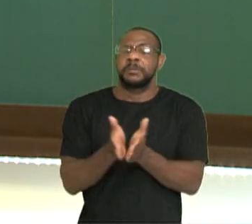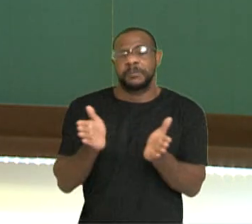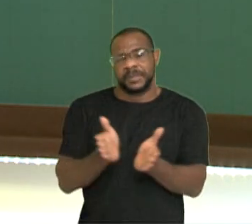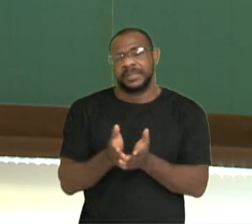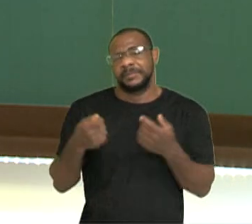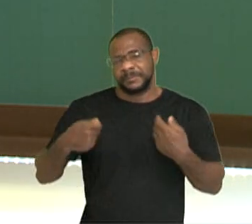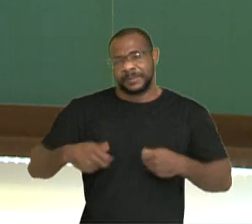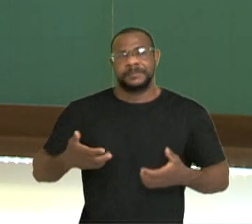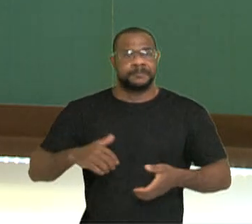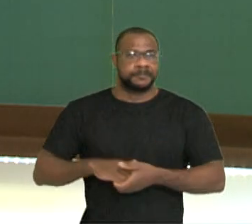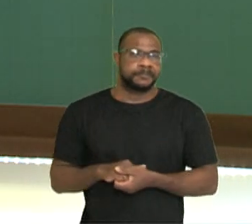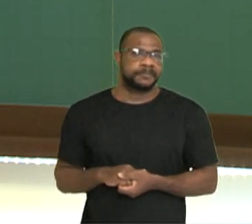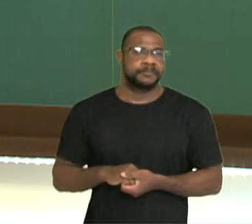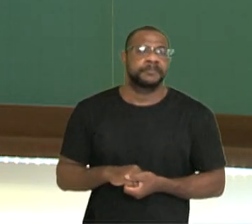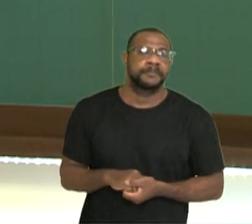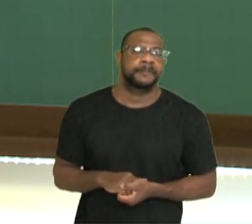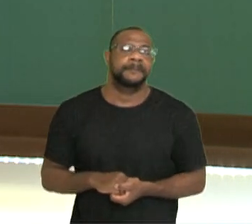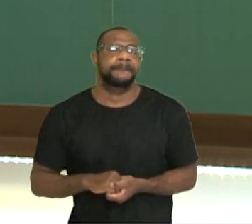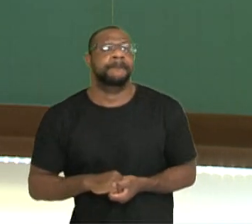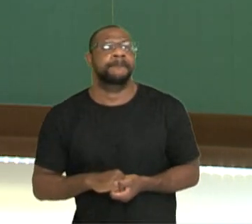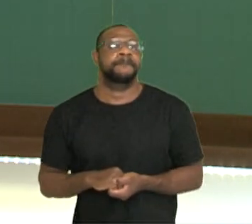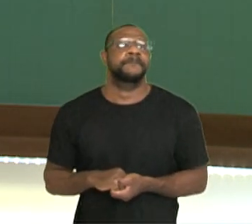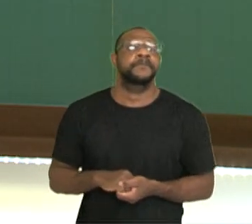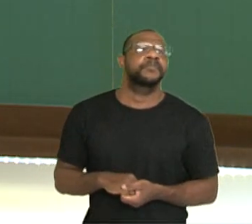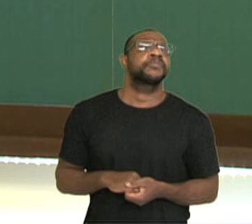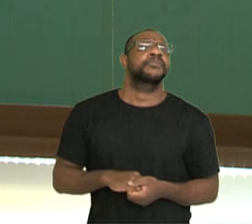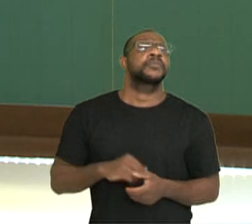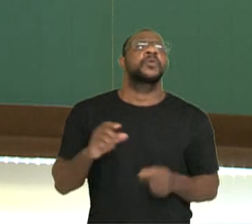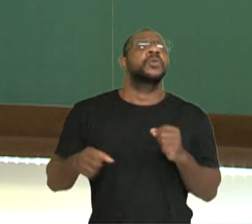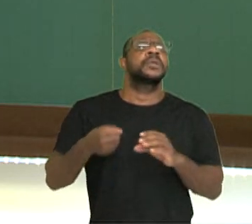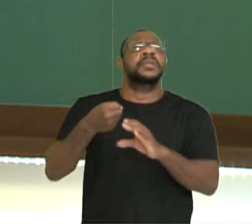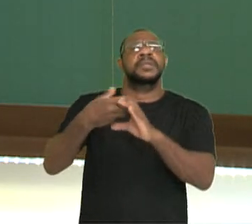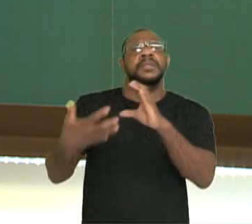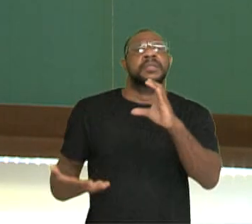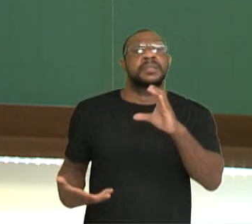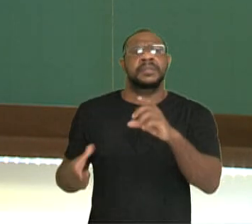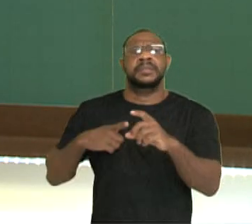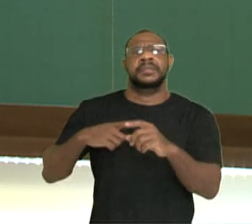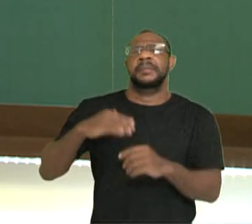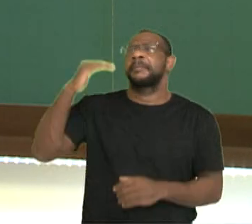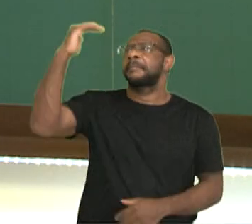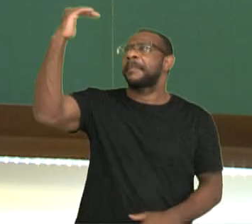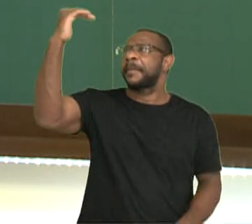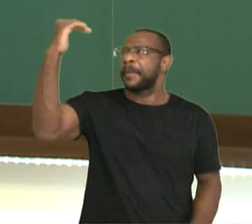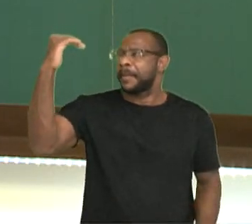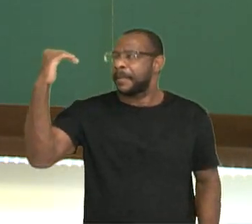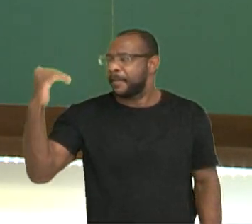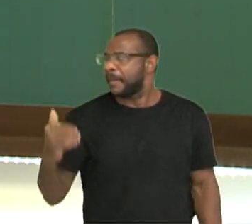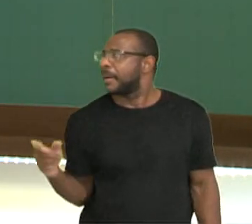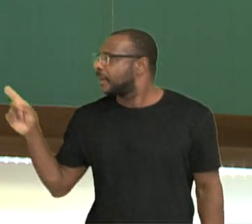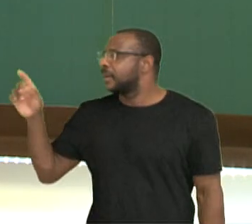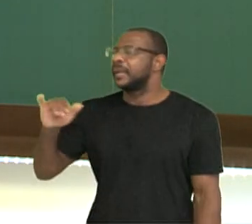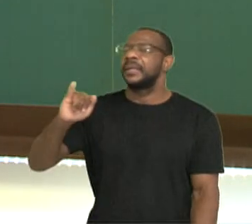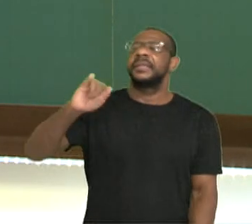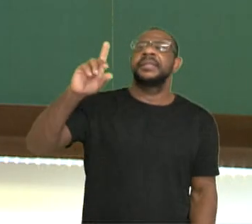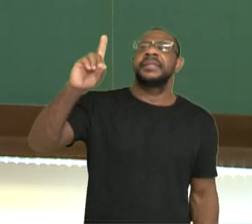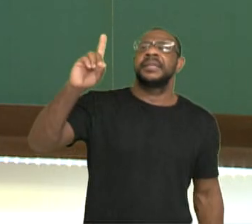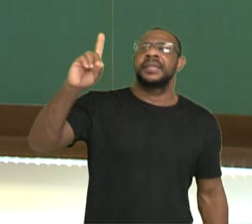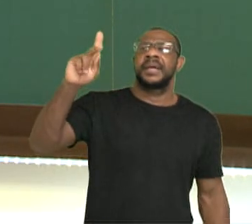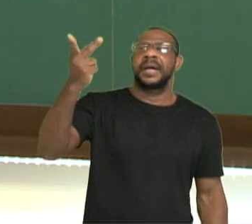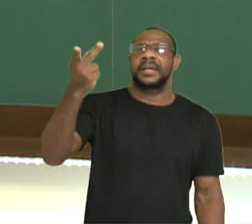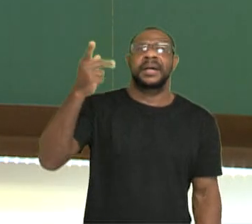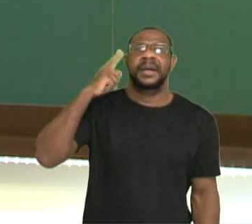de pobreza. Então é importante a gente pensar ali. E o que caracteriza? Aqui nós temos uma lista que vai mostrar o IDH. Então o IDH